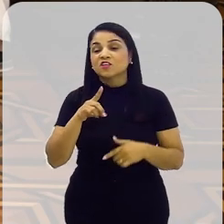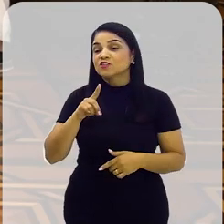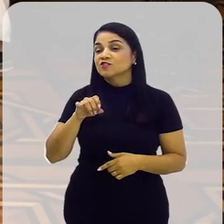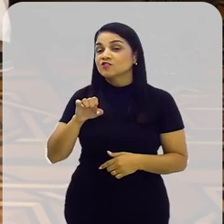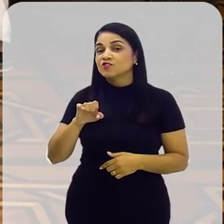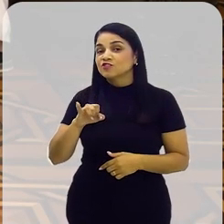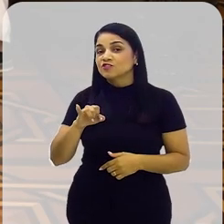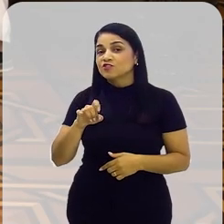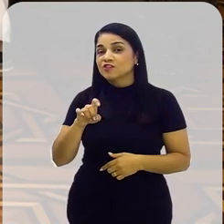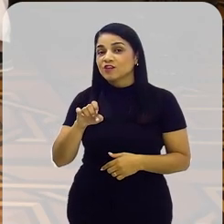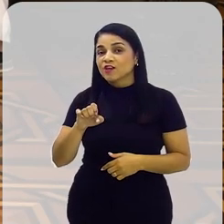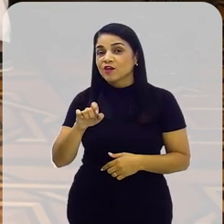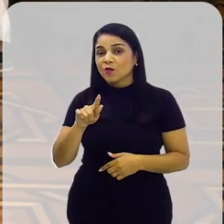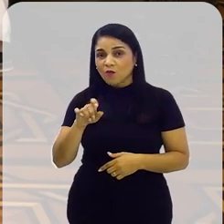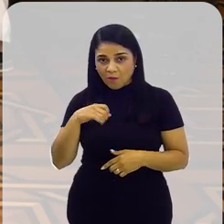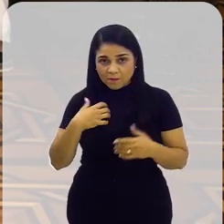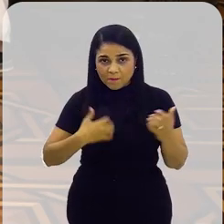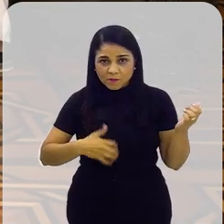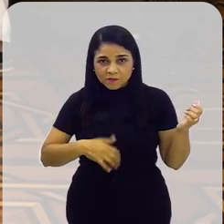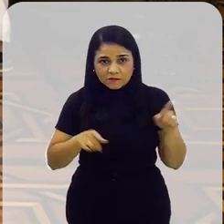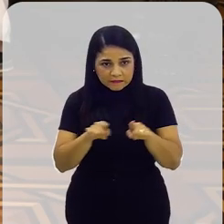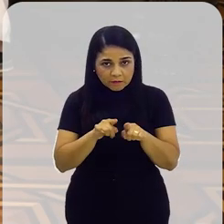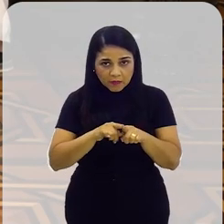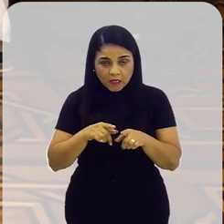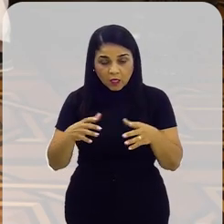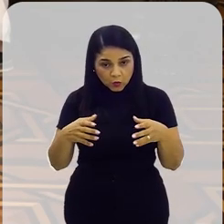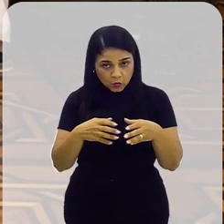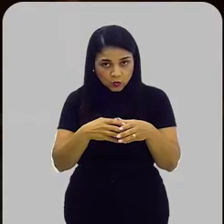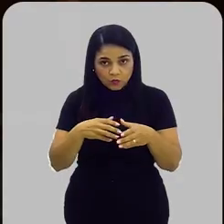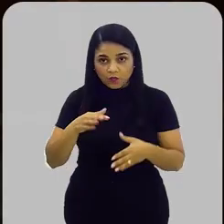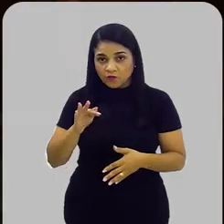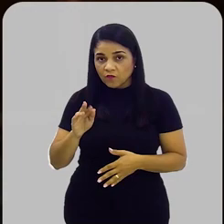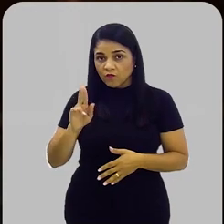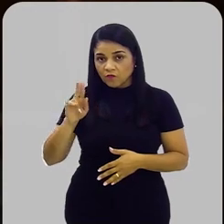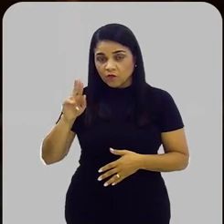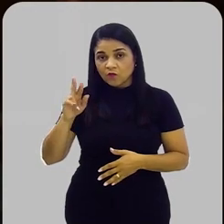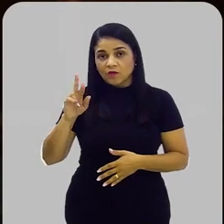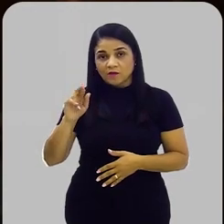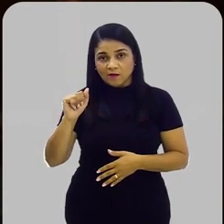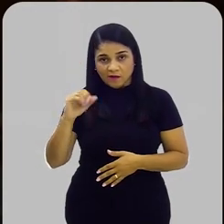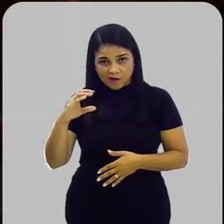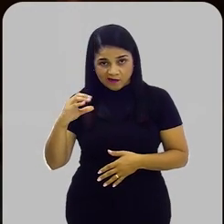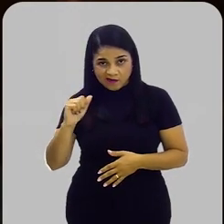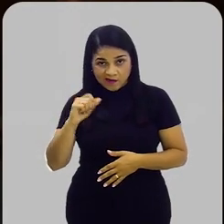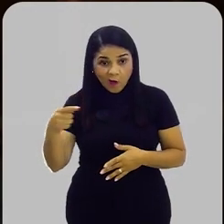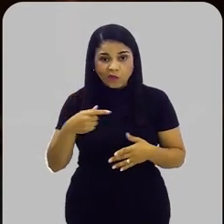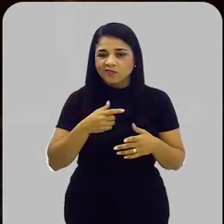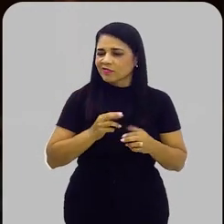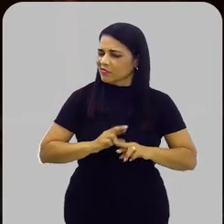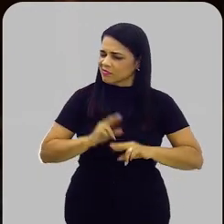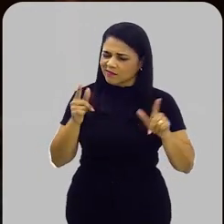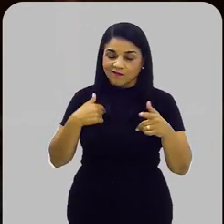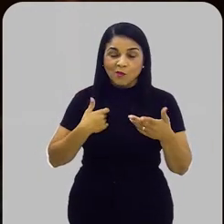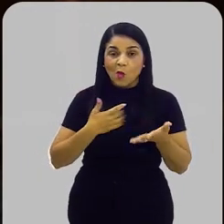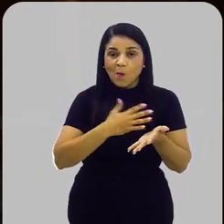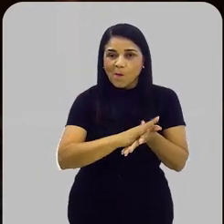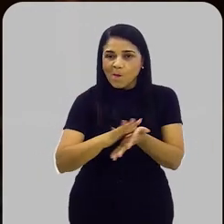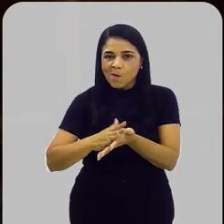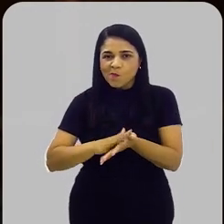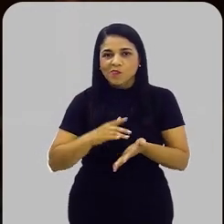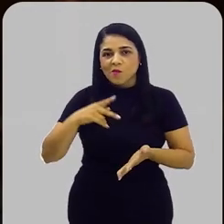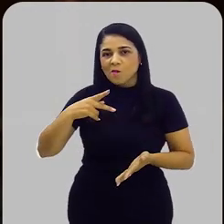esse papo de ser músico... Tu também foi da Furacão, Diego? Então, não, mas eu era do pagode. Era pagodeiro! Aí tu já falou